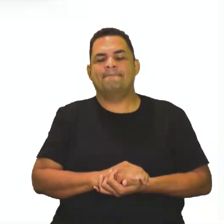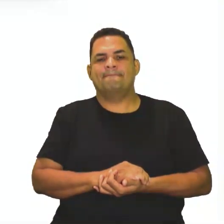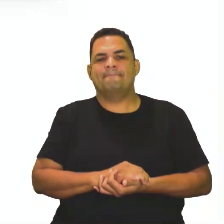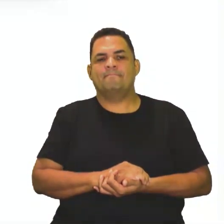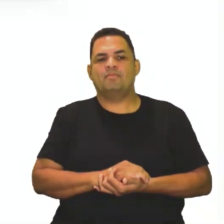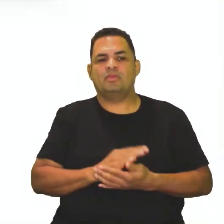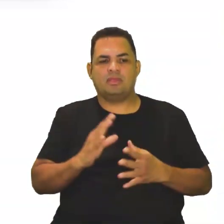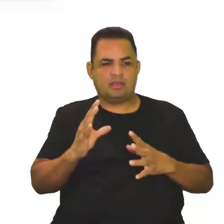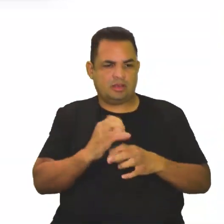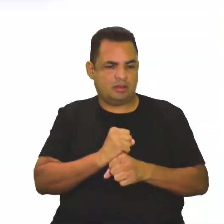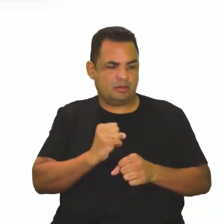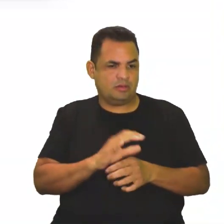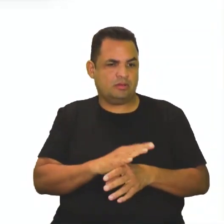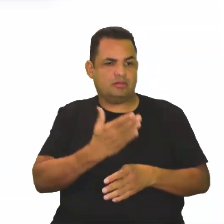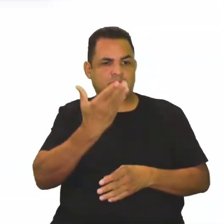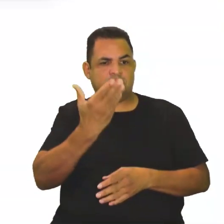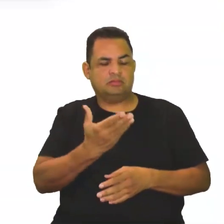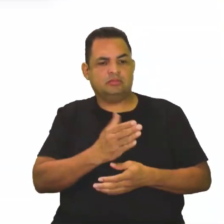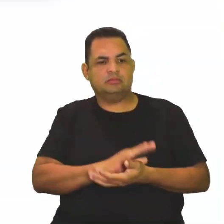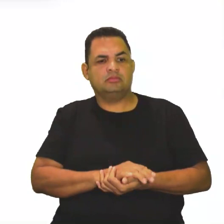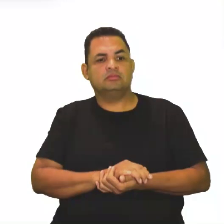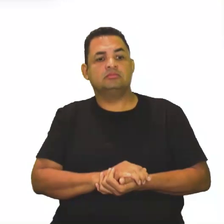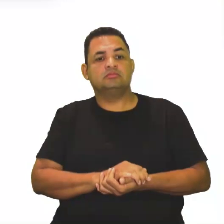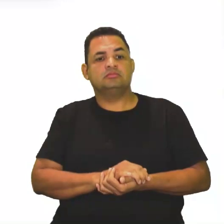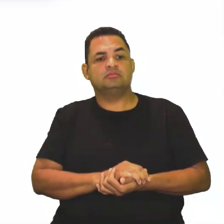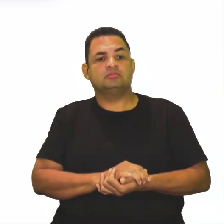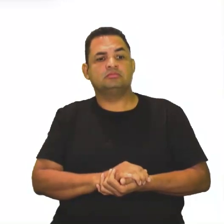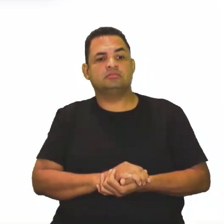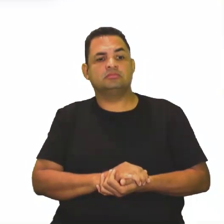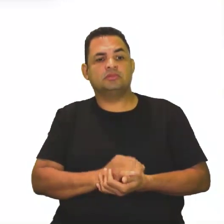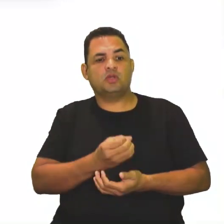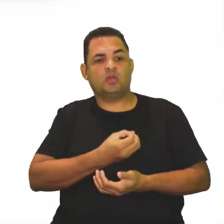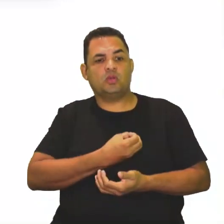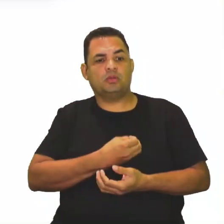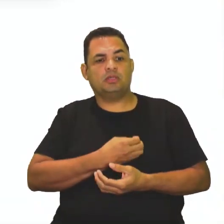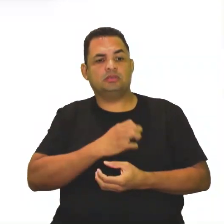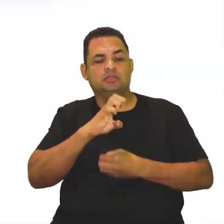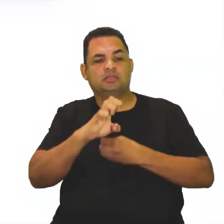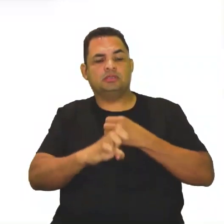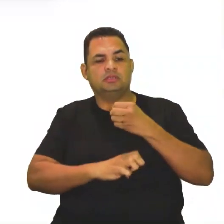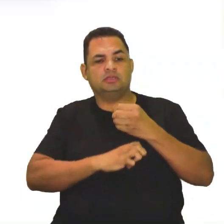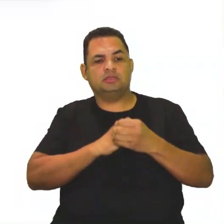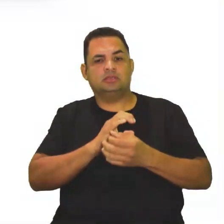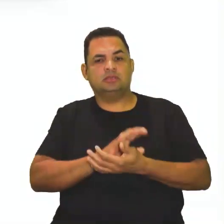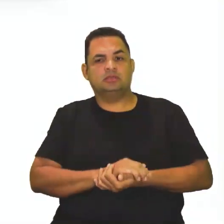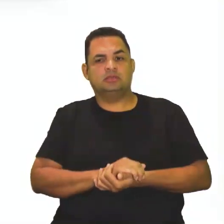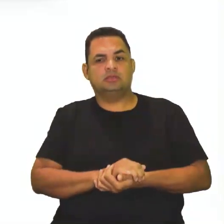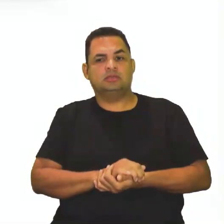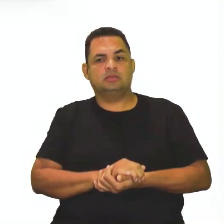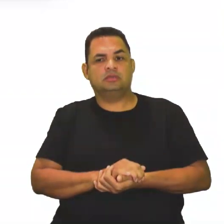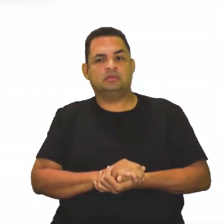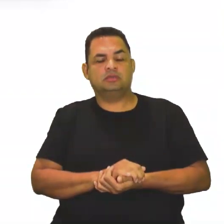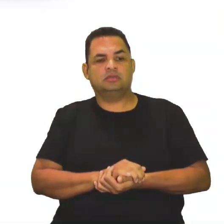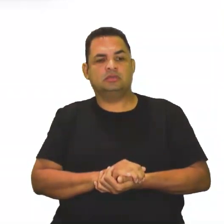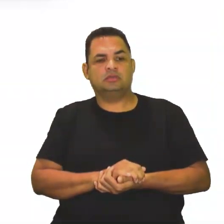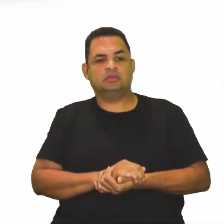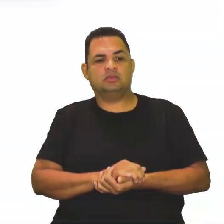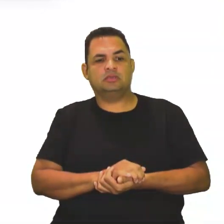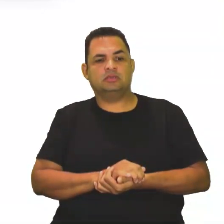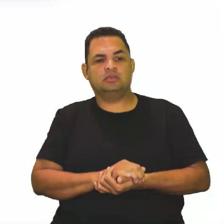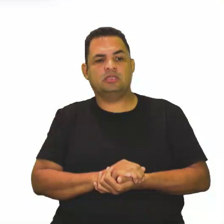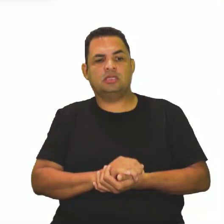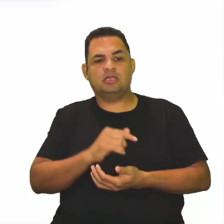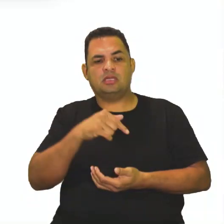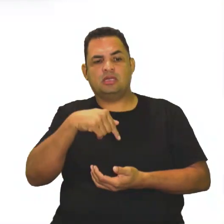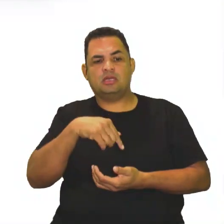Para calcular aqui, olha só, ele está pedindo o número de elétrons. Está relacionado com a carga e com